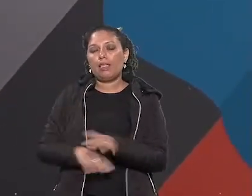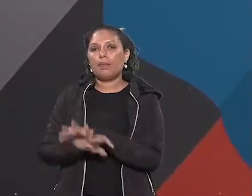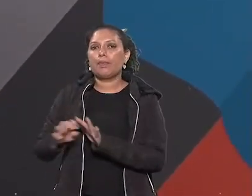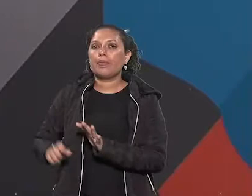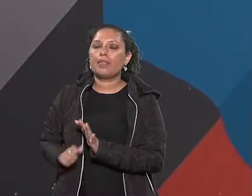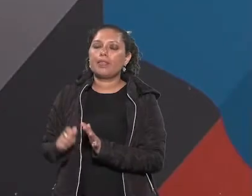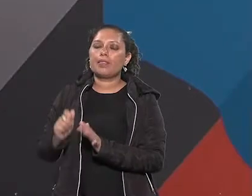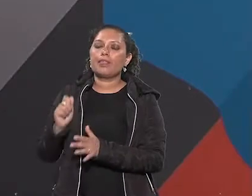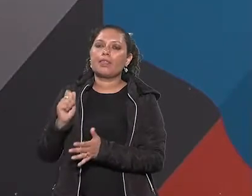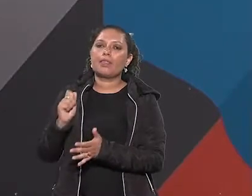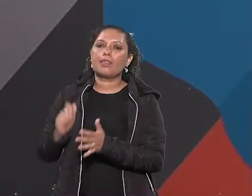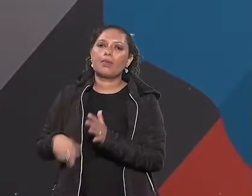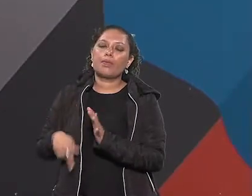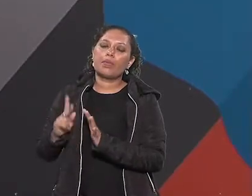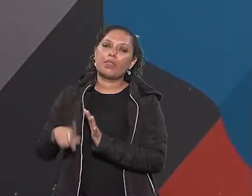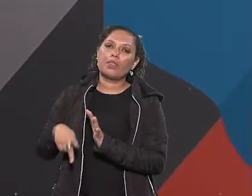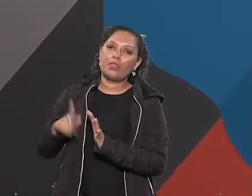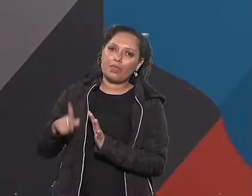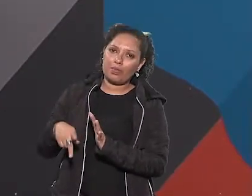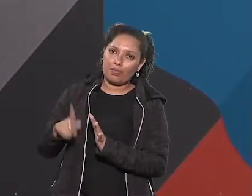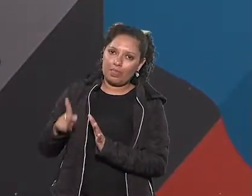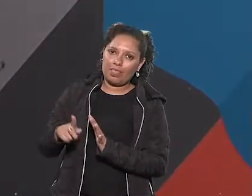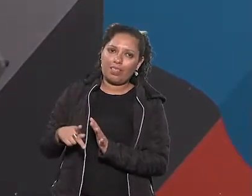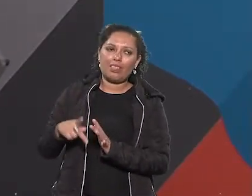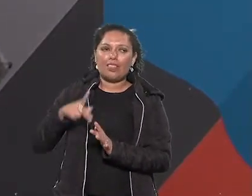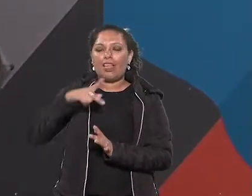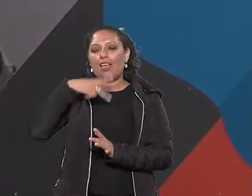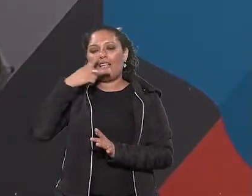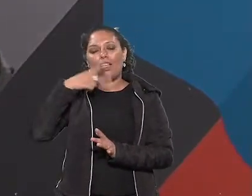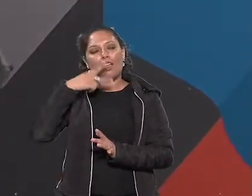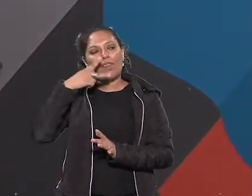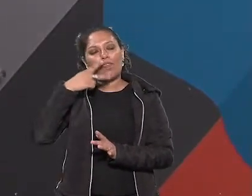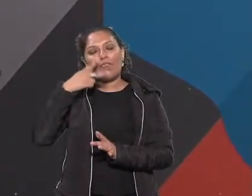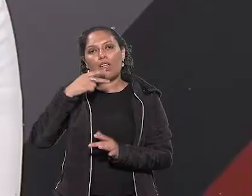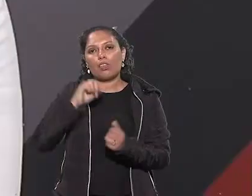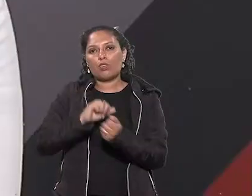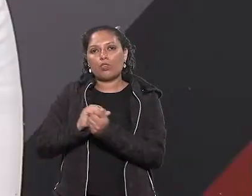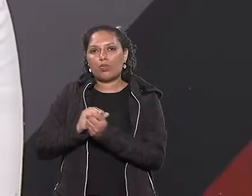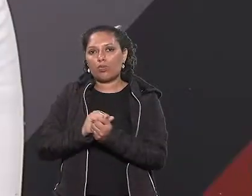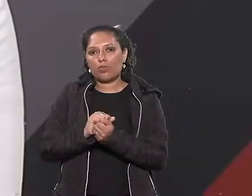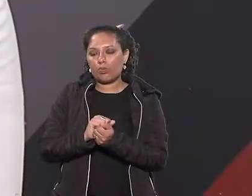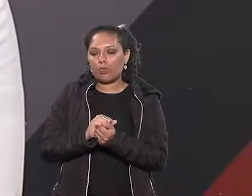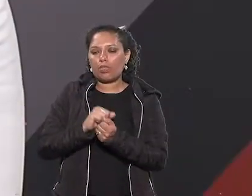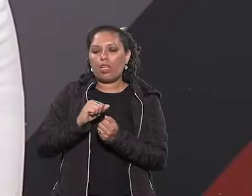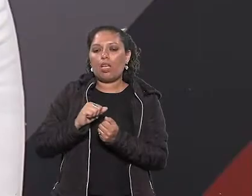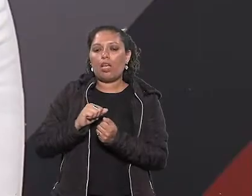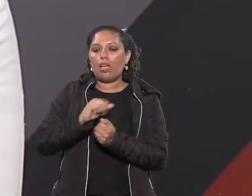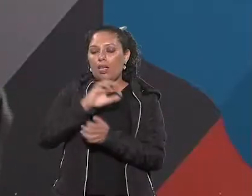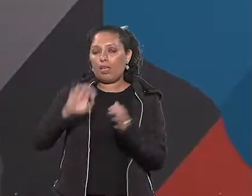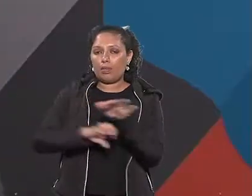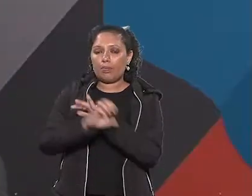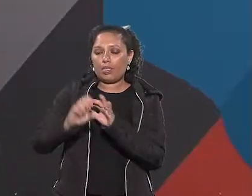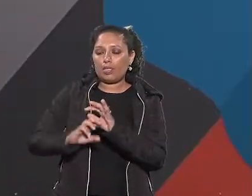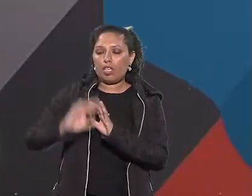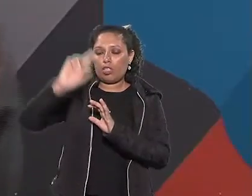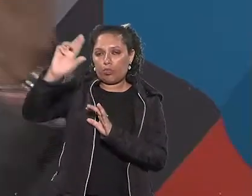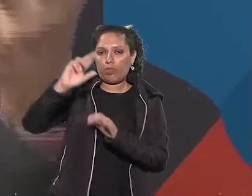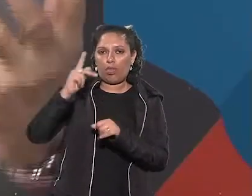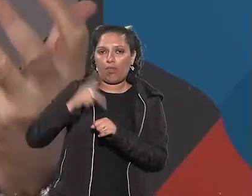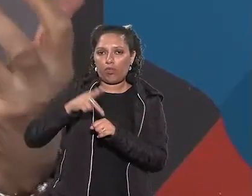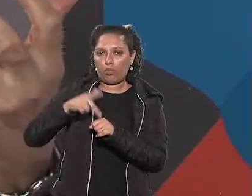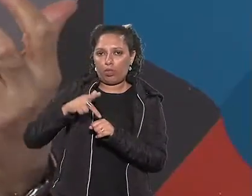ela gasta, ela presta contas à Agência Nacional de Petróleo, que não tem